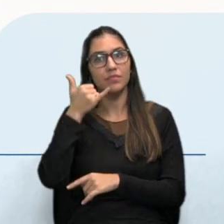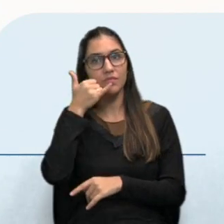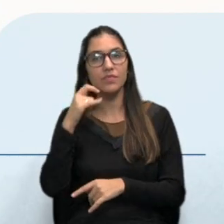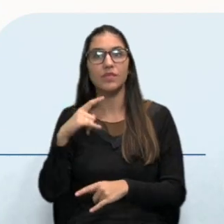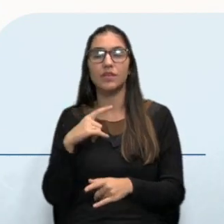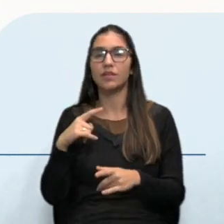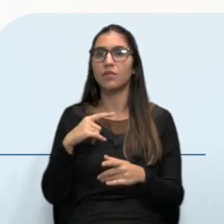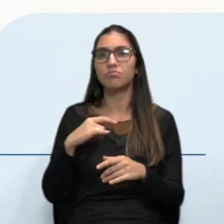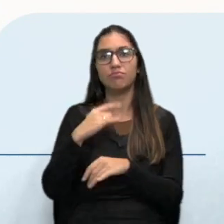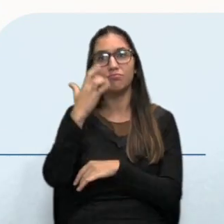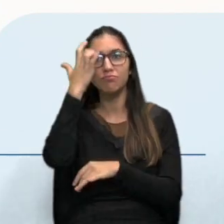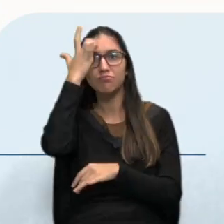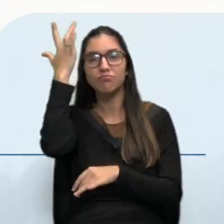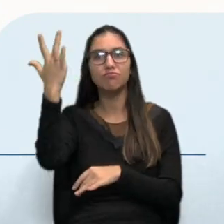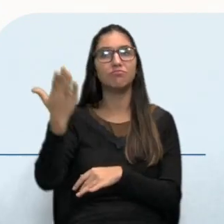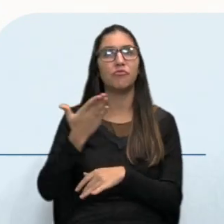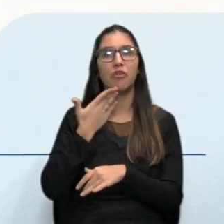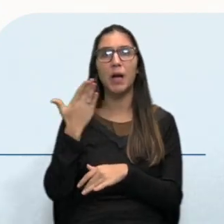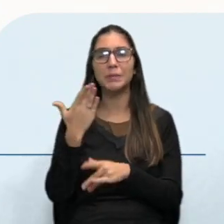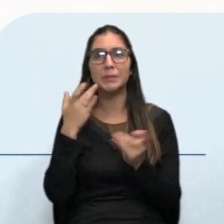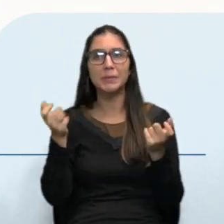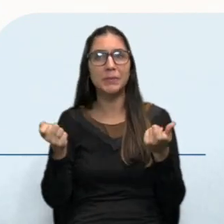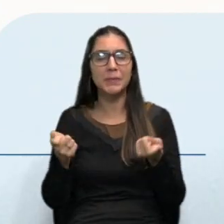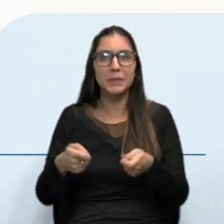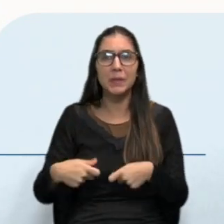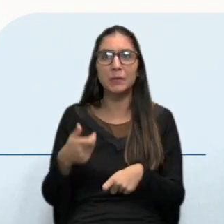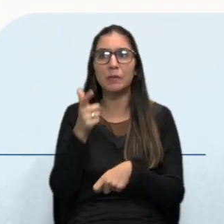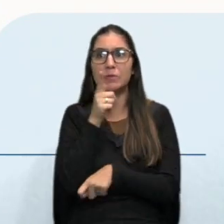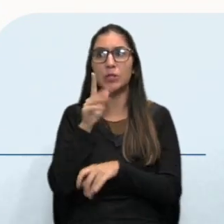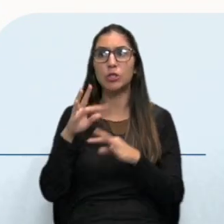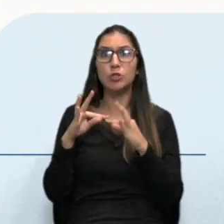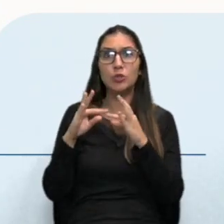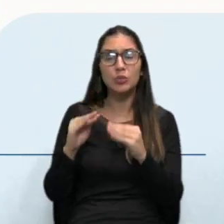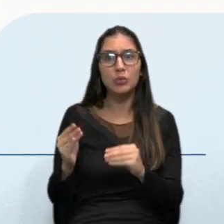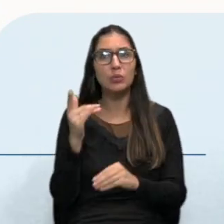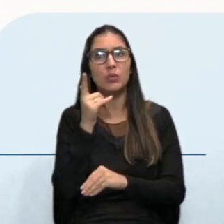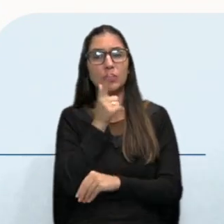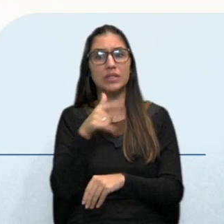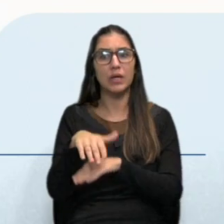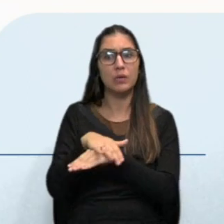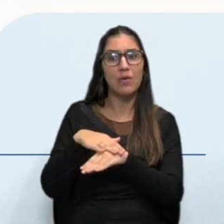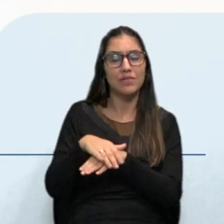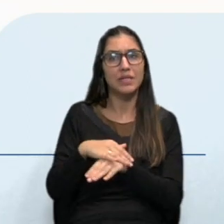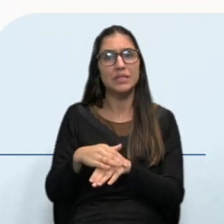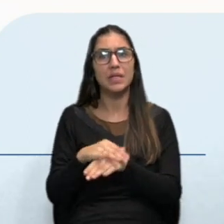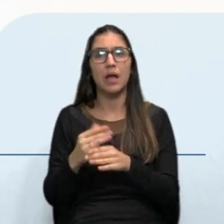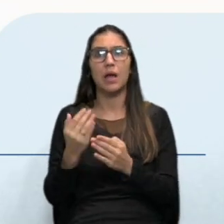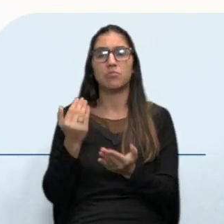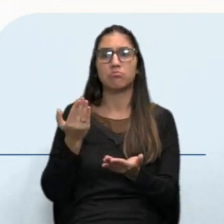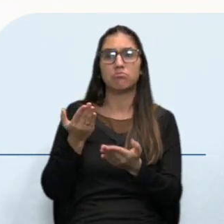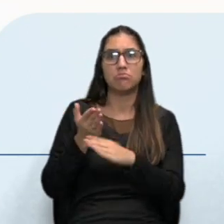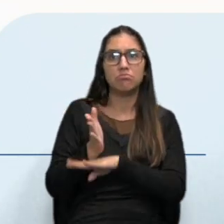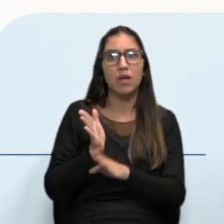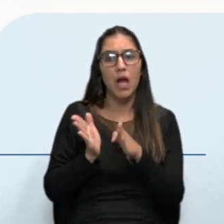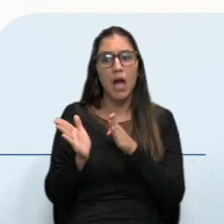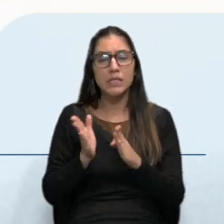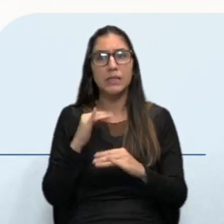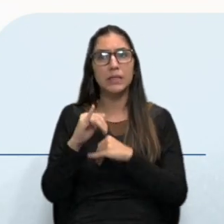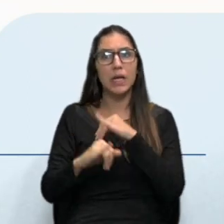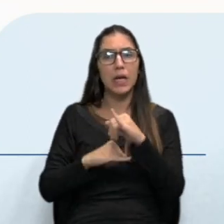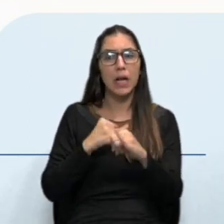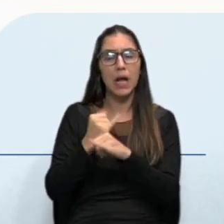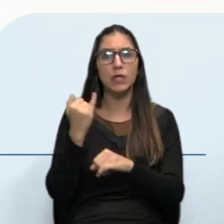tem a mobilidade, que a gente tem a praticidade, que a gente tem tudo que a gente consegue ter. A gente consegue acessar internet, a gente